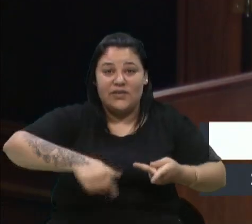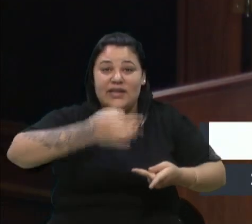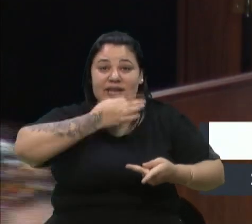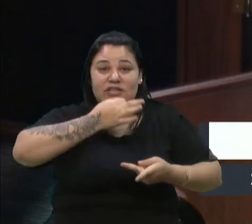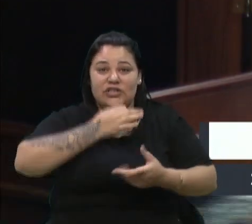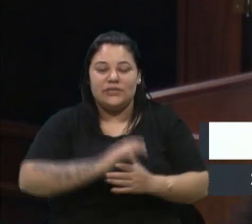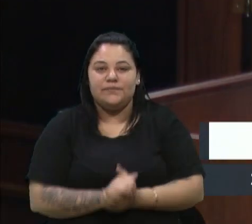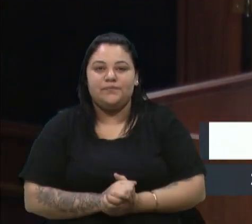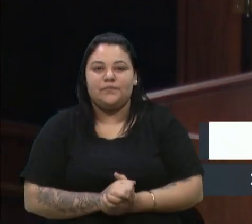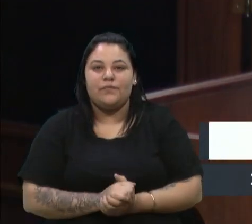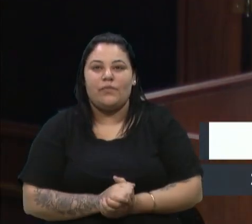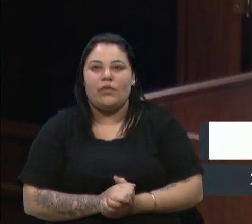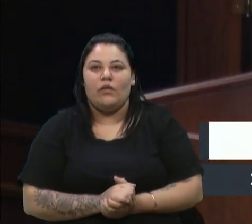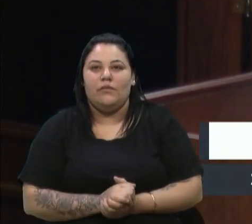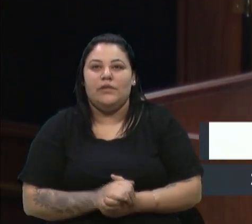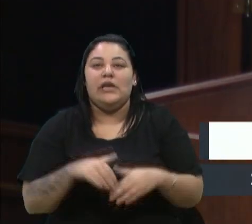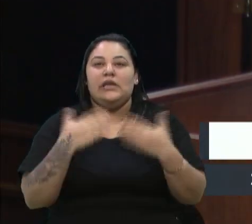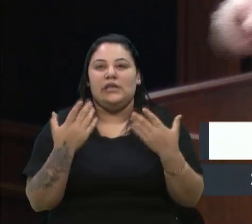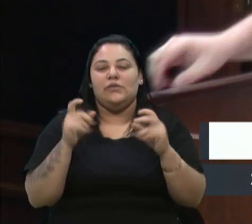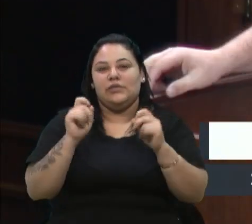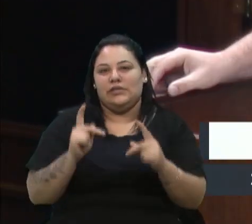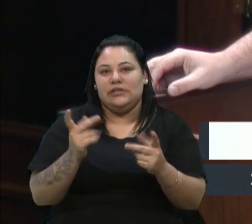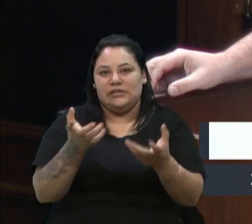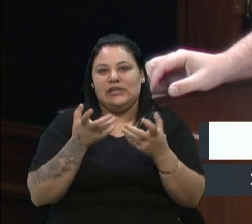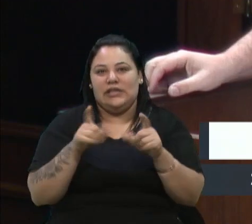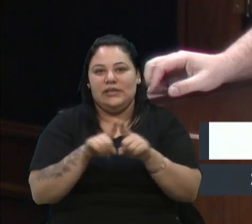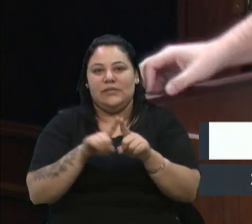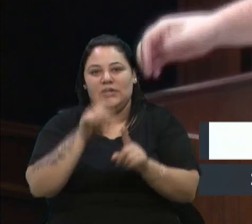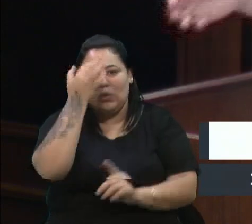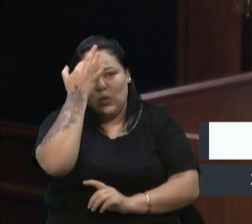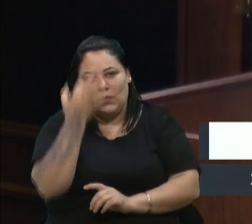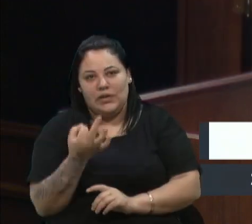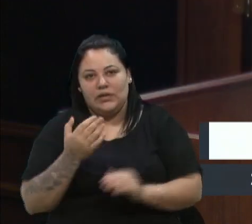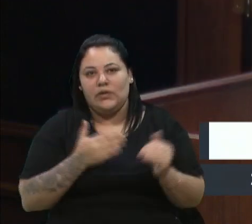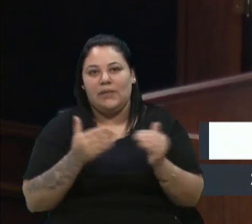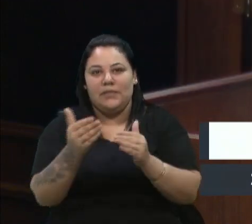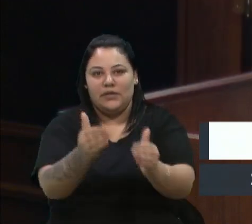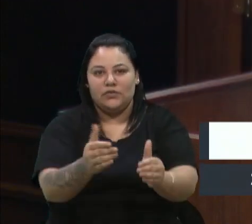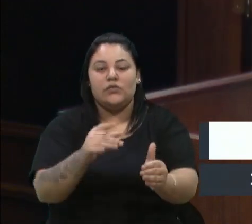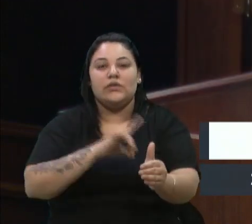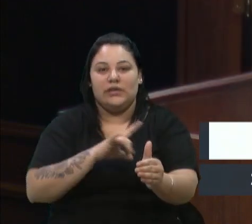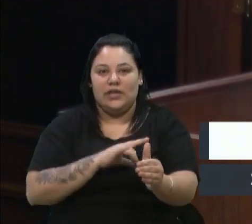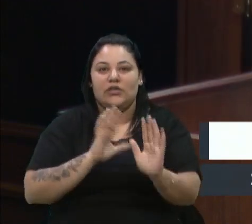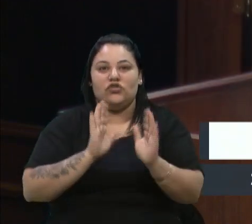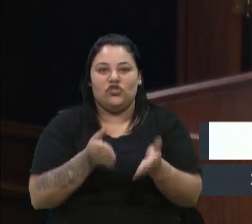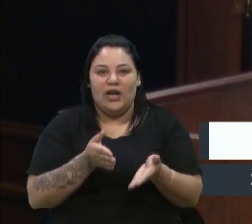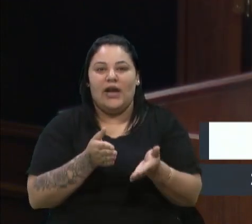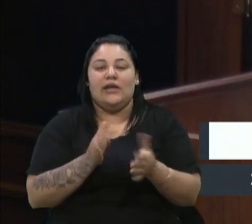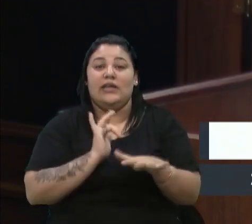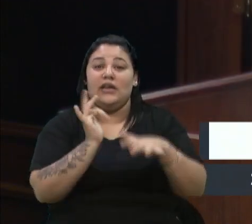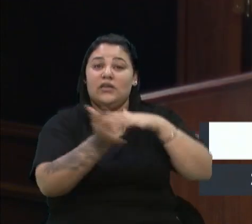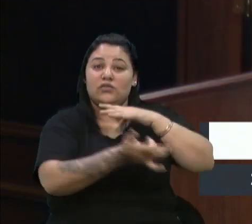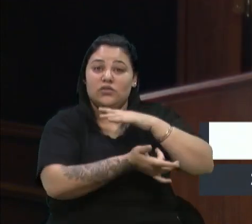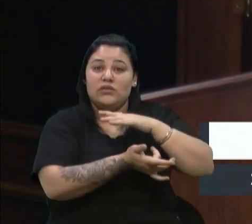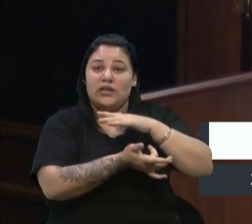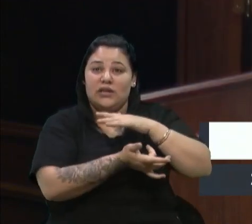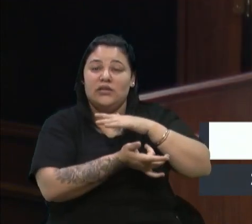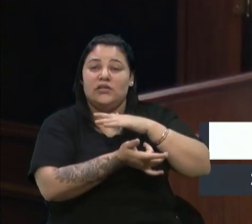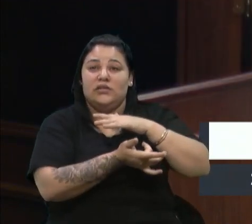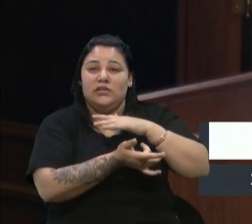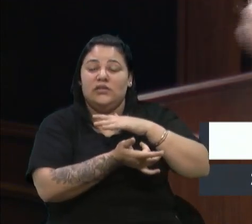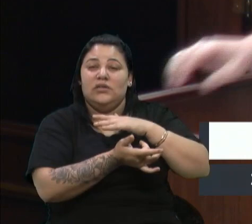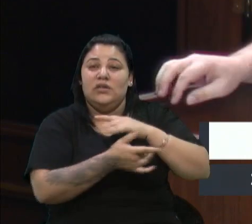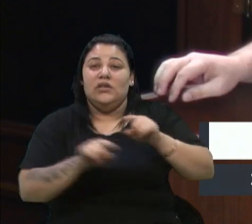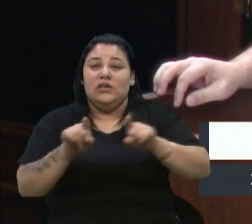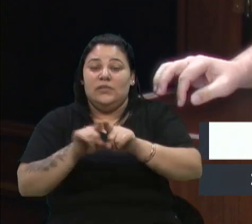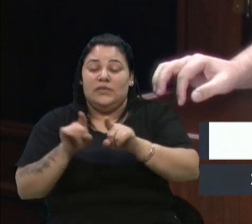Então, quem quiser entender o percurso já está nas redes sociais do Clube de Corredores da Meia